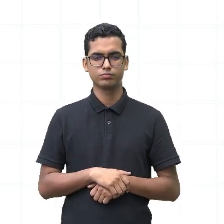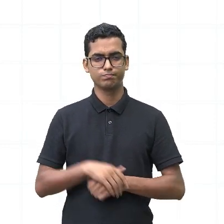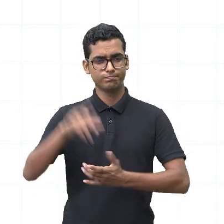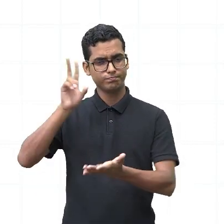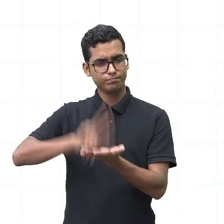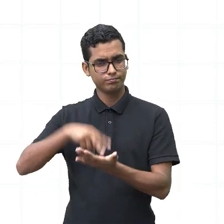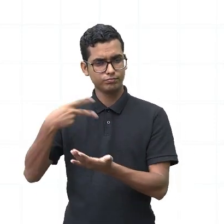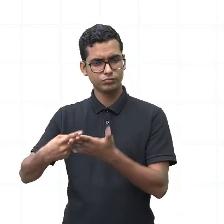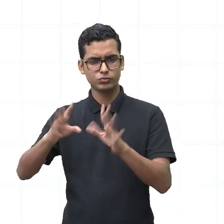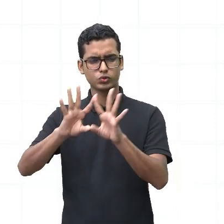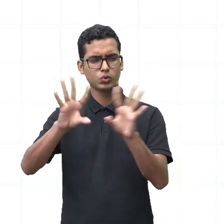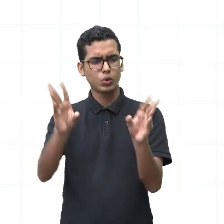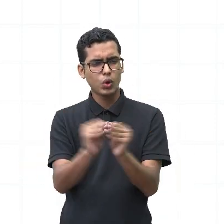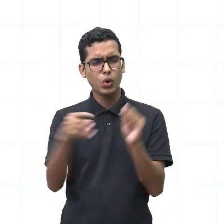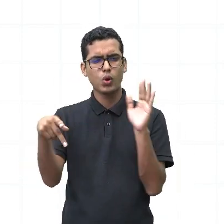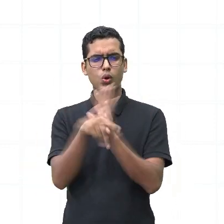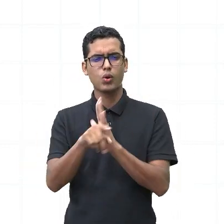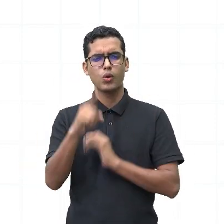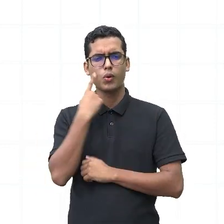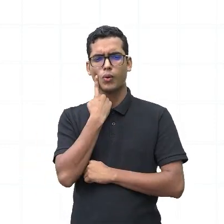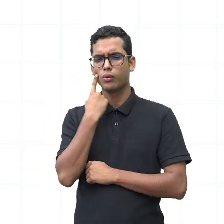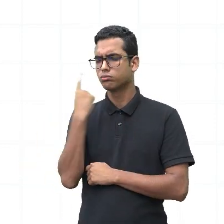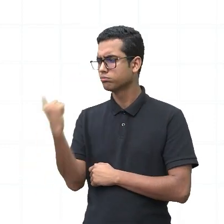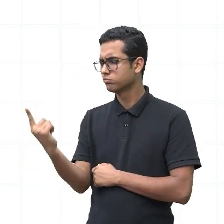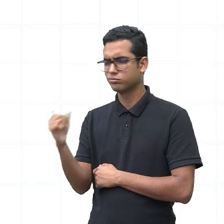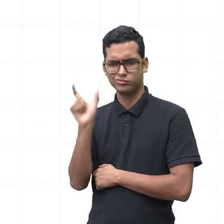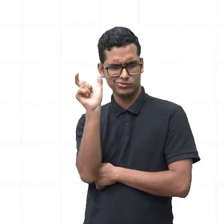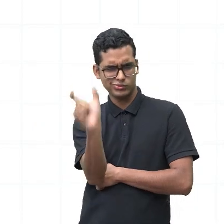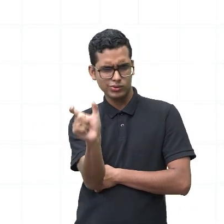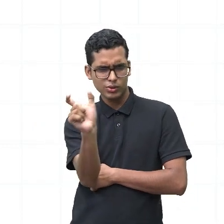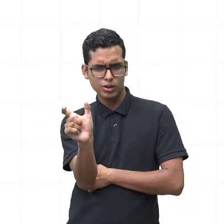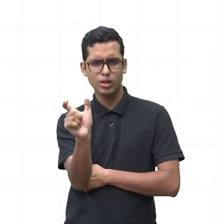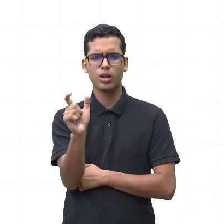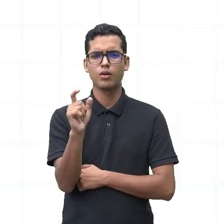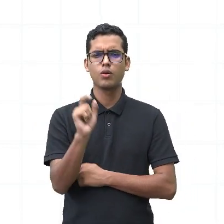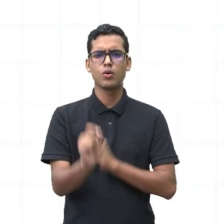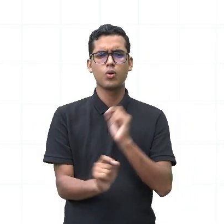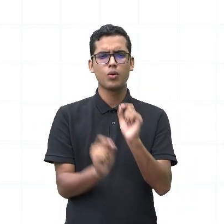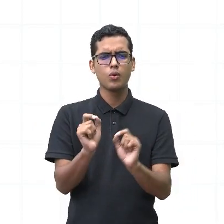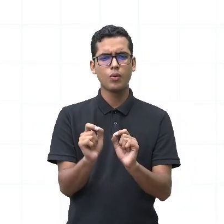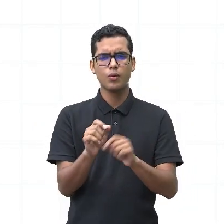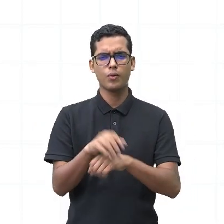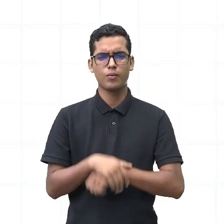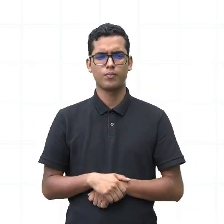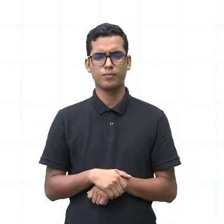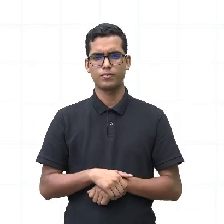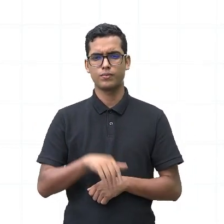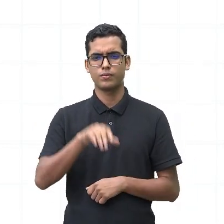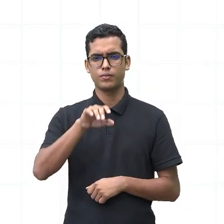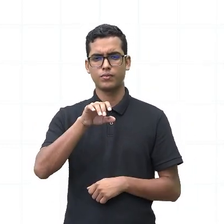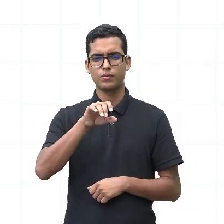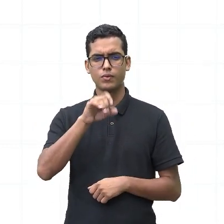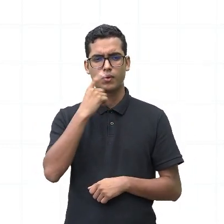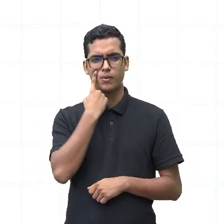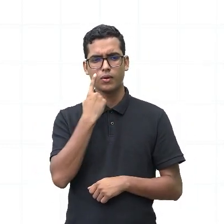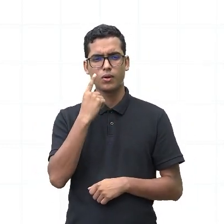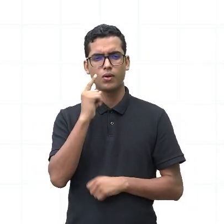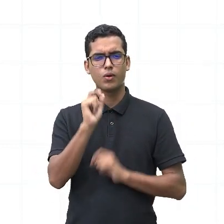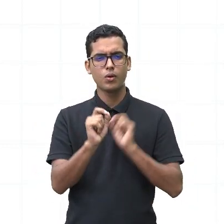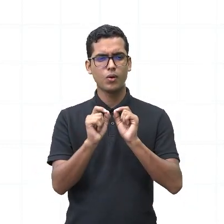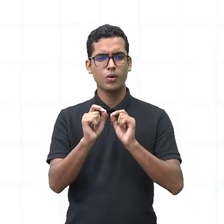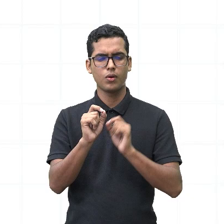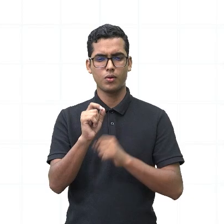ó, explain, não sei se vocês conhecem a palavra, tá? Mas aqui está dizendo que esse fenômeno das rochas,